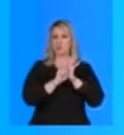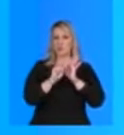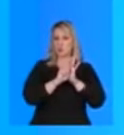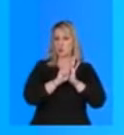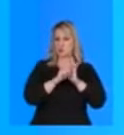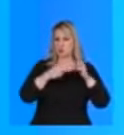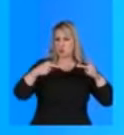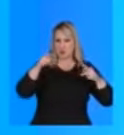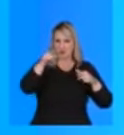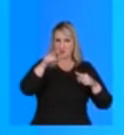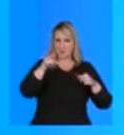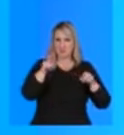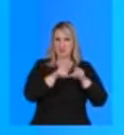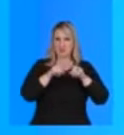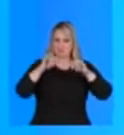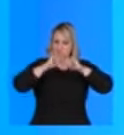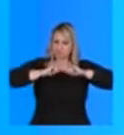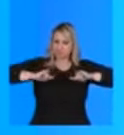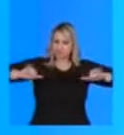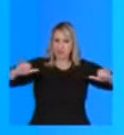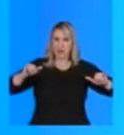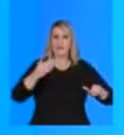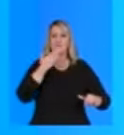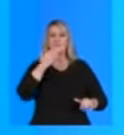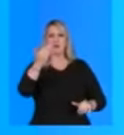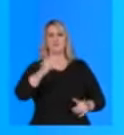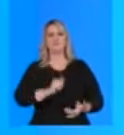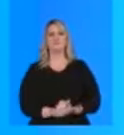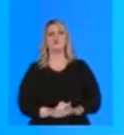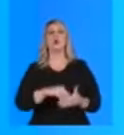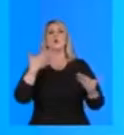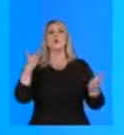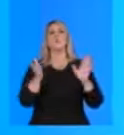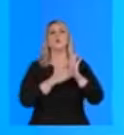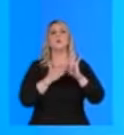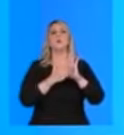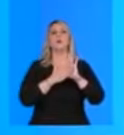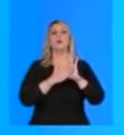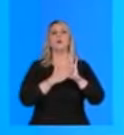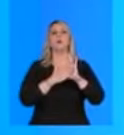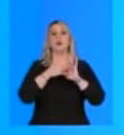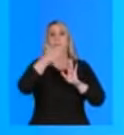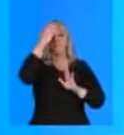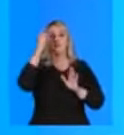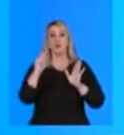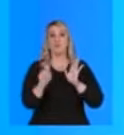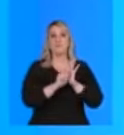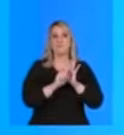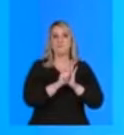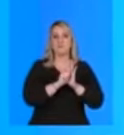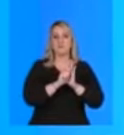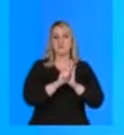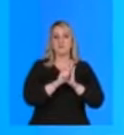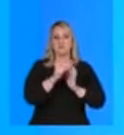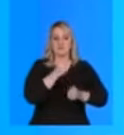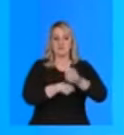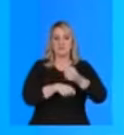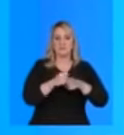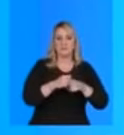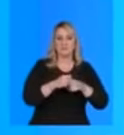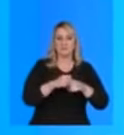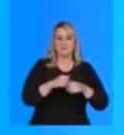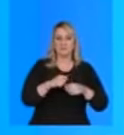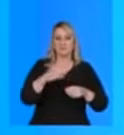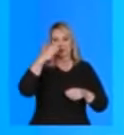alo que você também publicamente é a favor qual a sua proposta para recuperar os dependentes químicos da nossa cidade especialmente